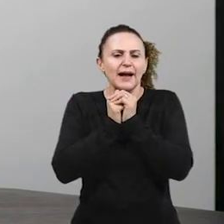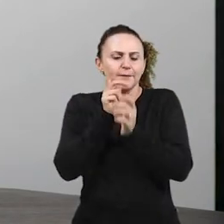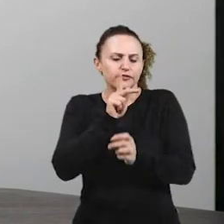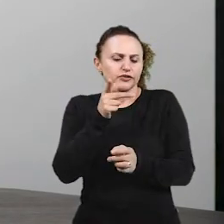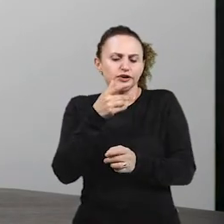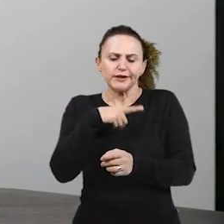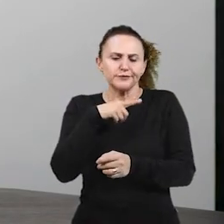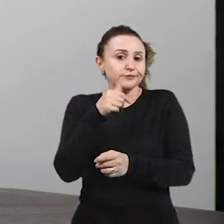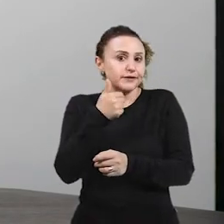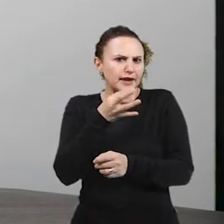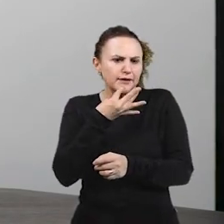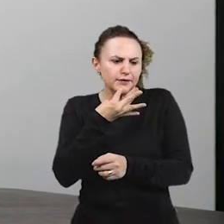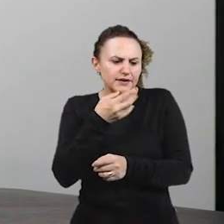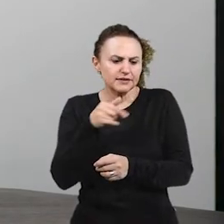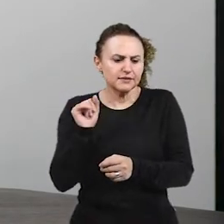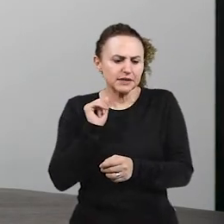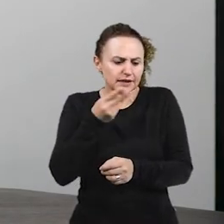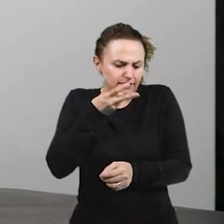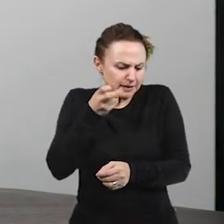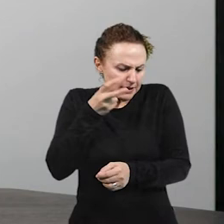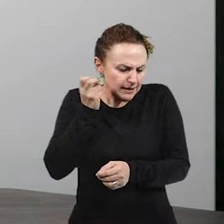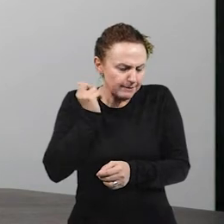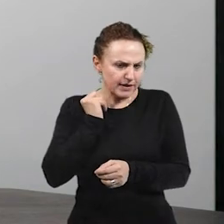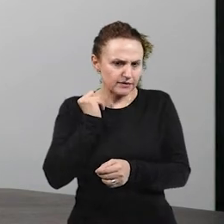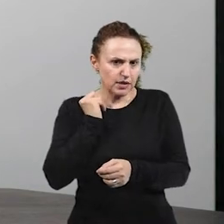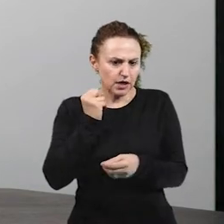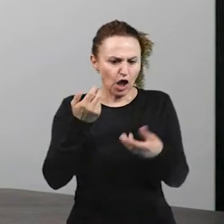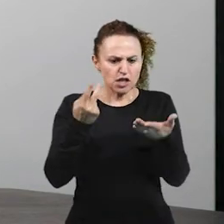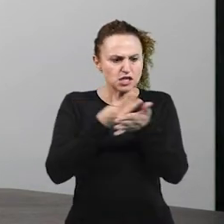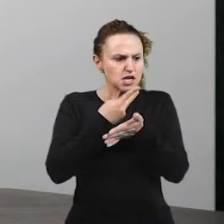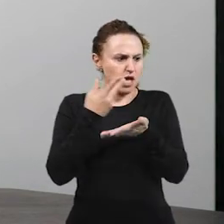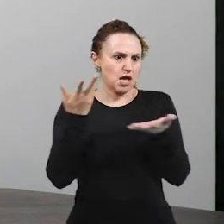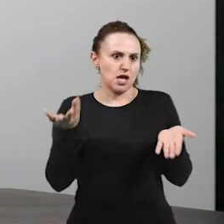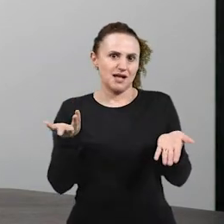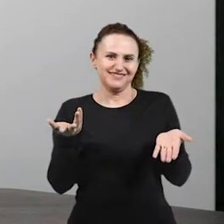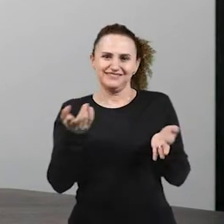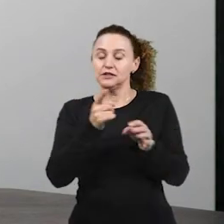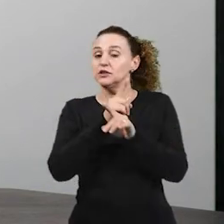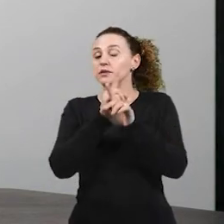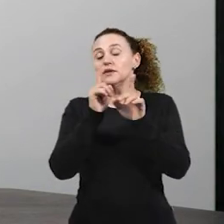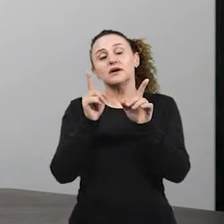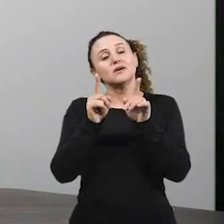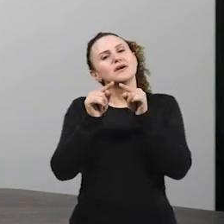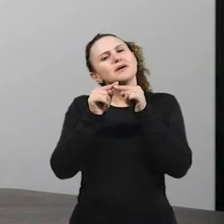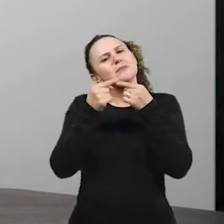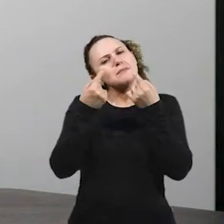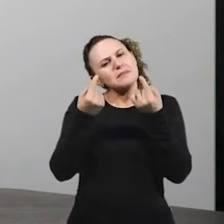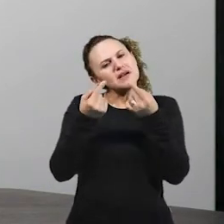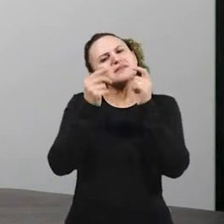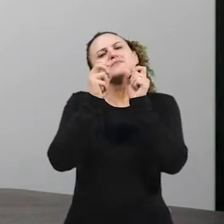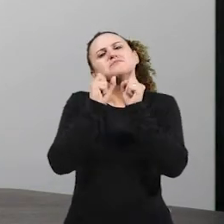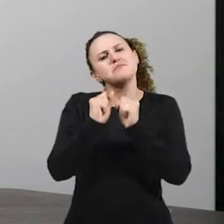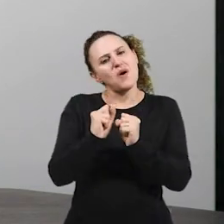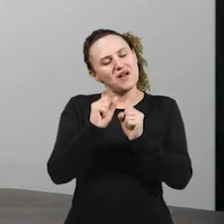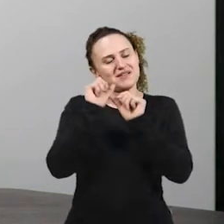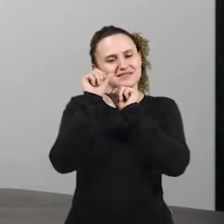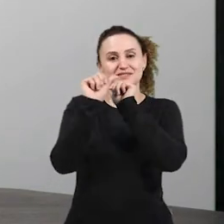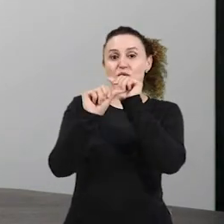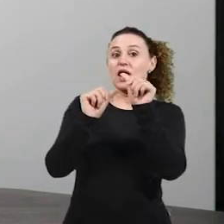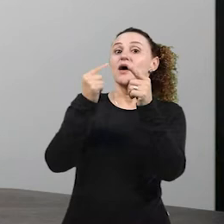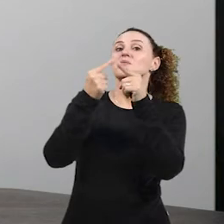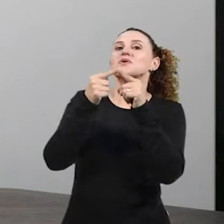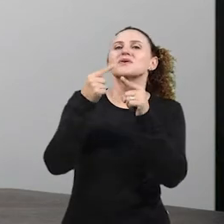nem prestou atenção não é porque é muito próximo a produção desse som por isso é possível que